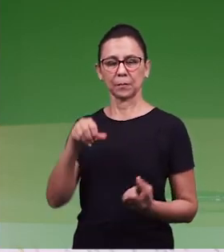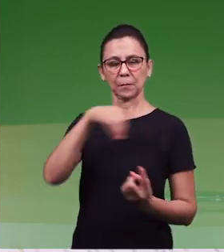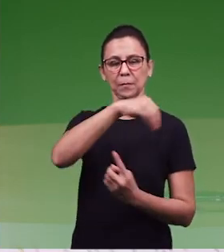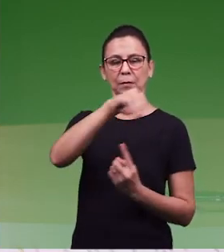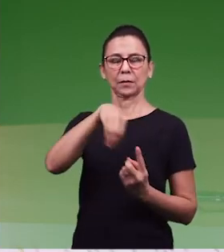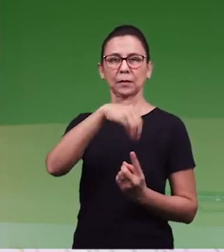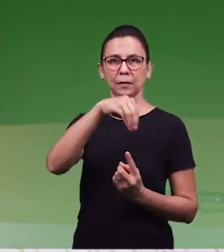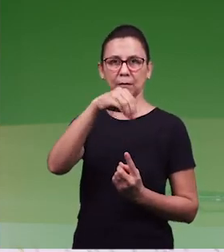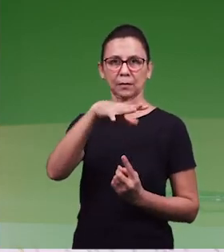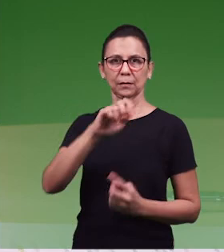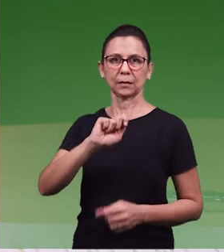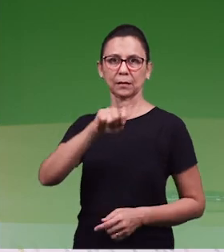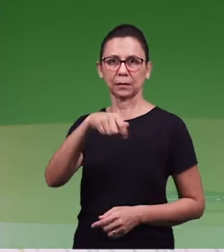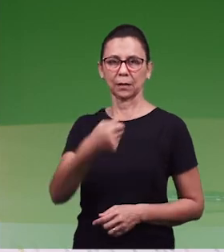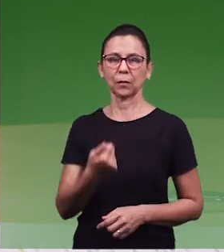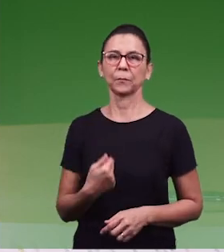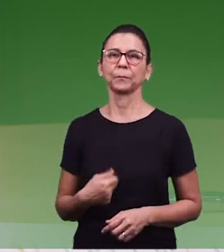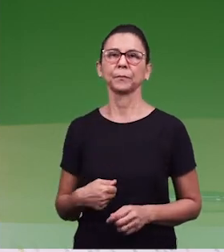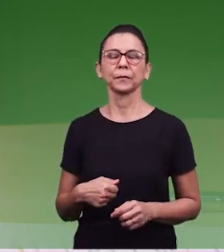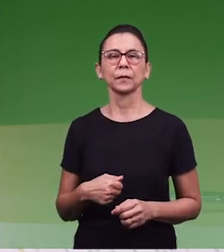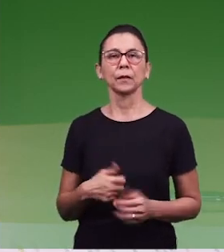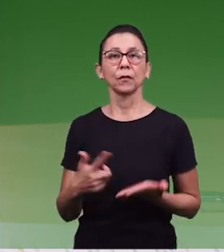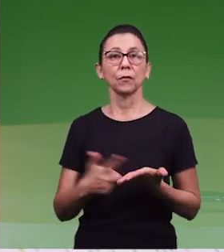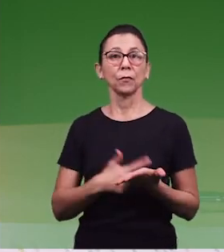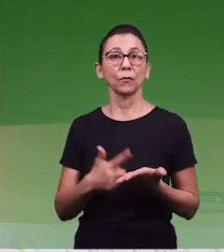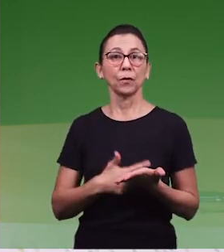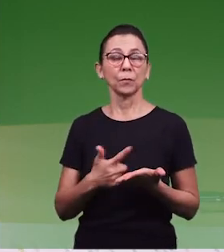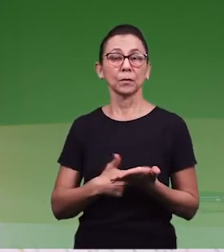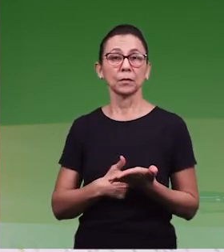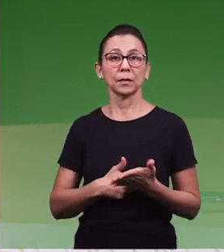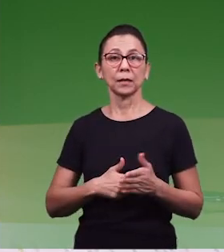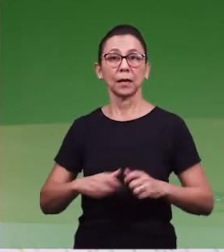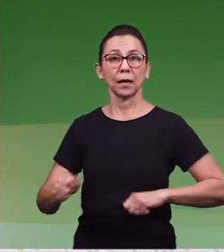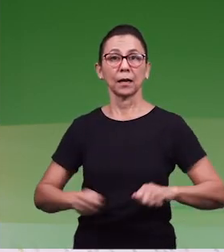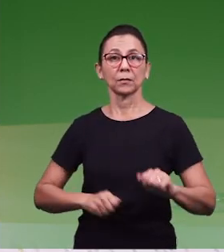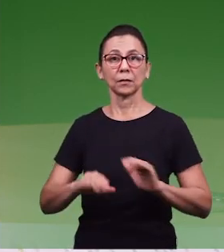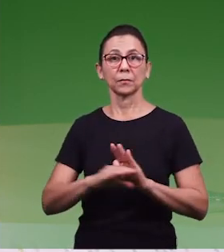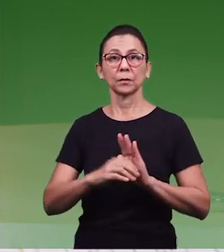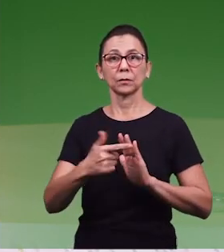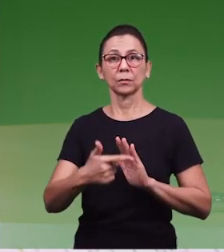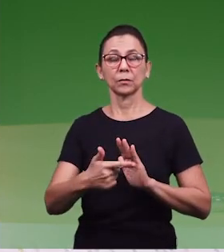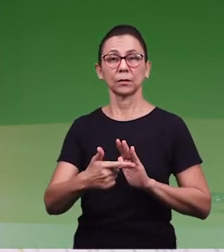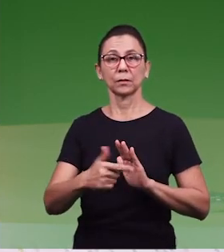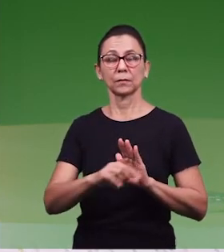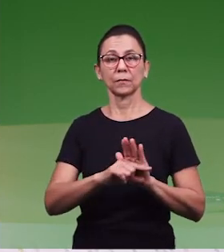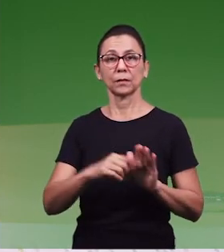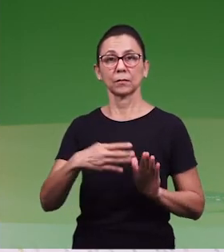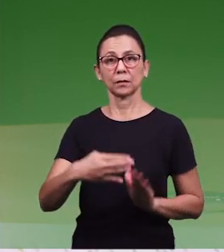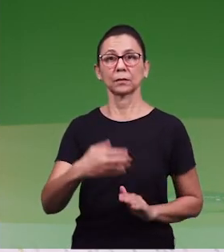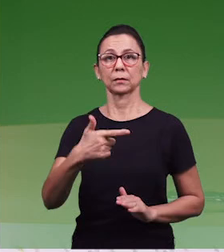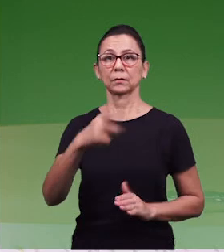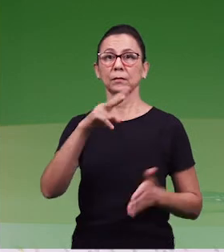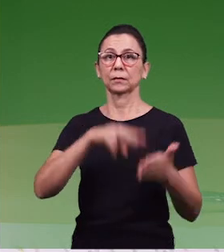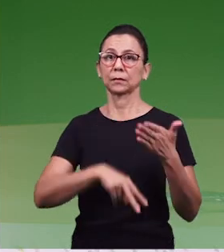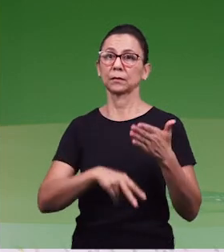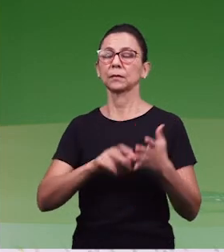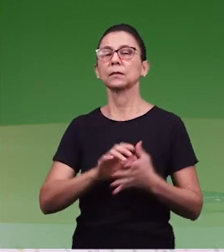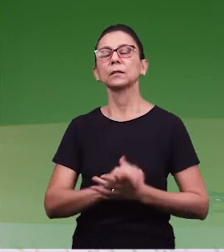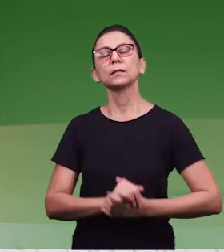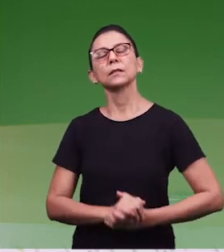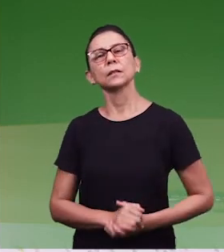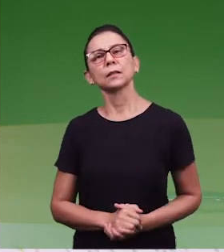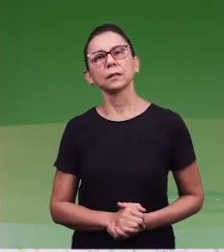de Atos dos Apóstolos, no capítulo 2, capítulo 2, verso 42, que diz o seguinte: e perseveravam